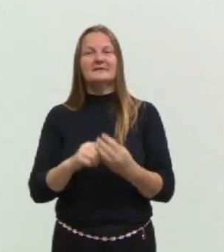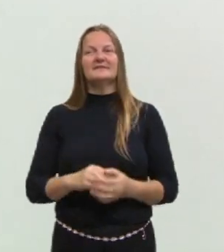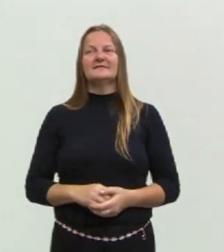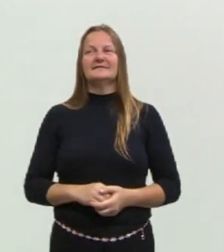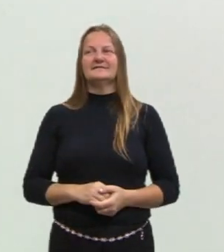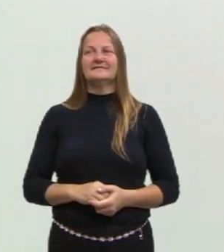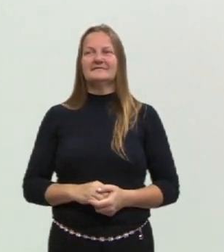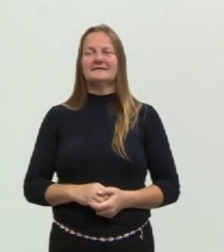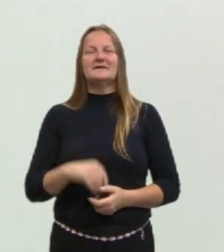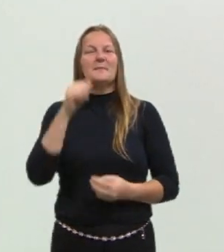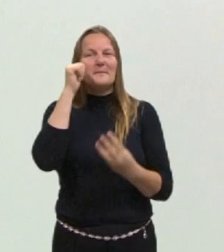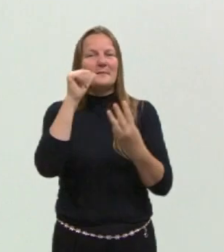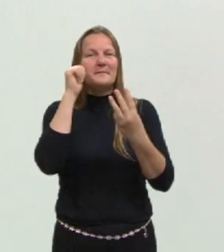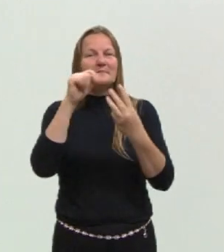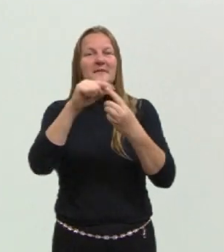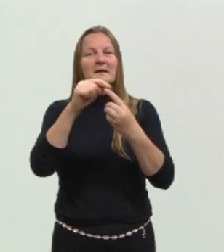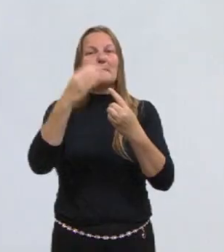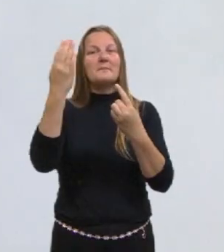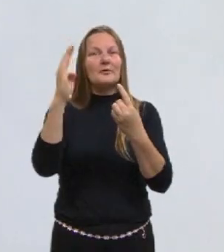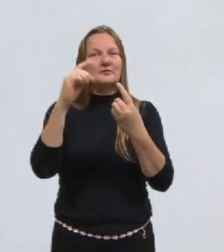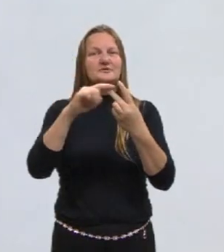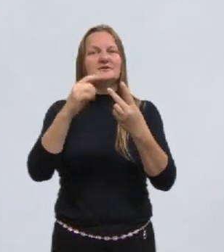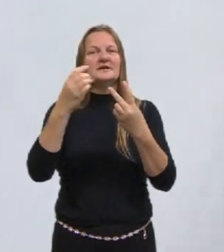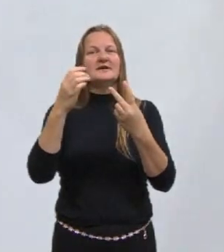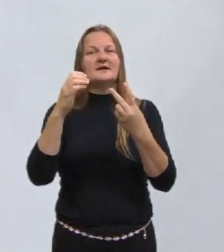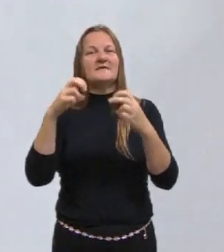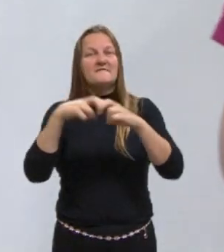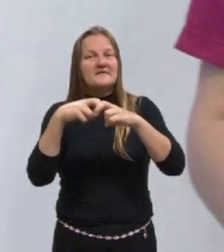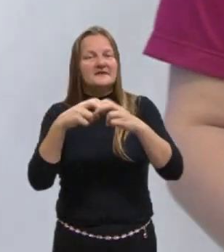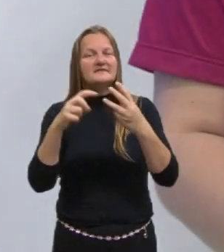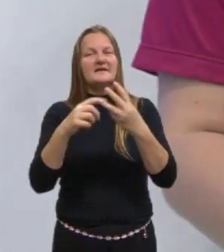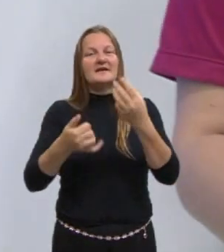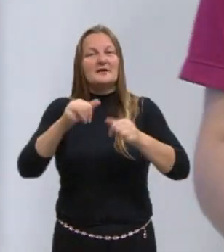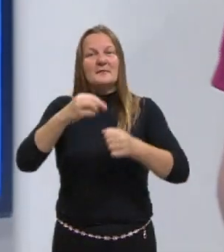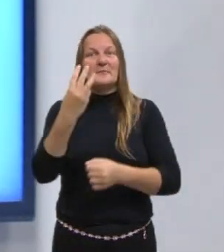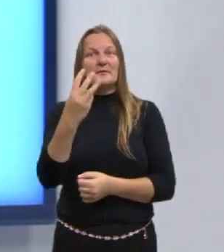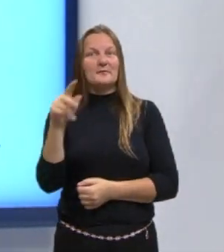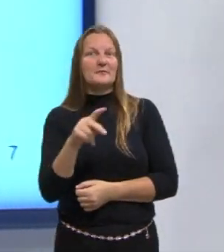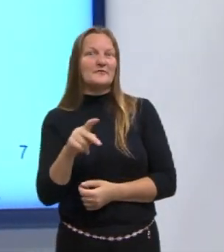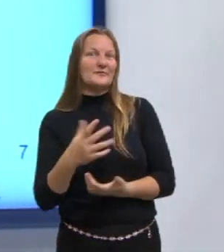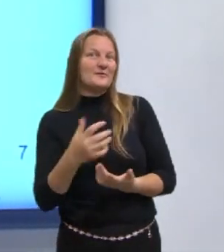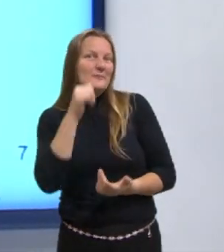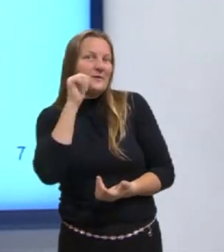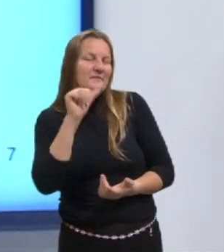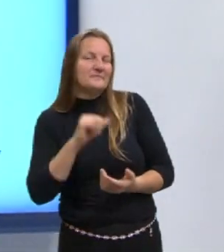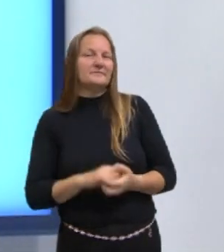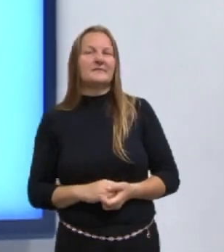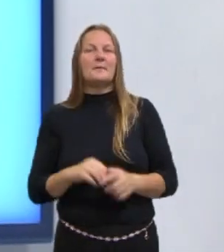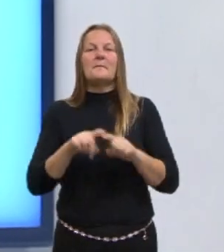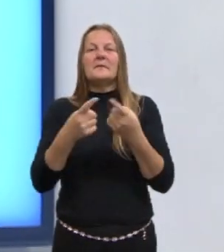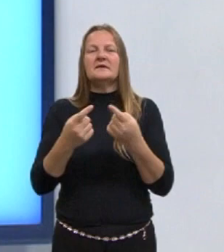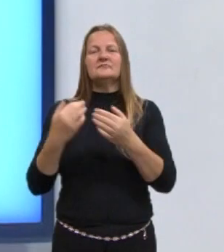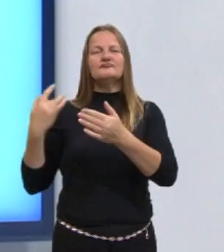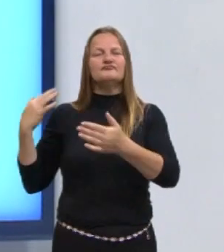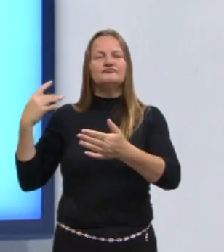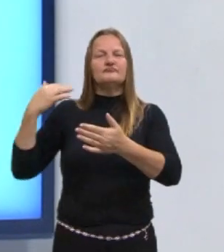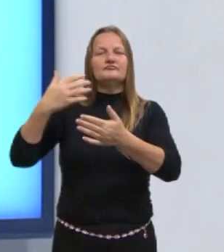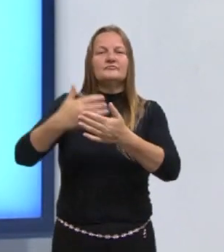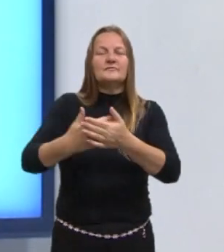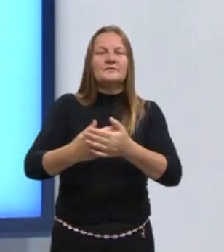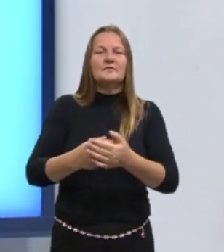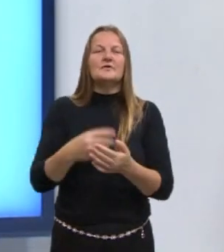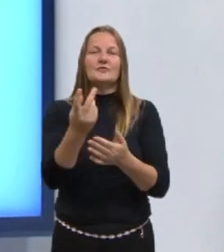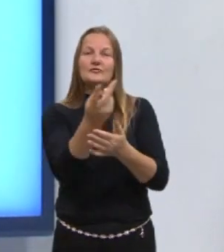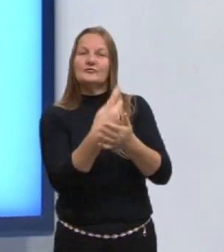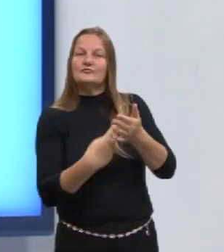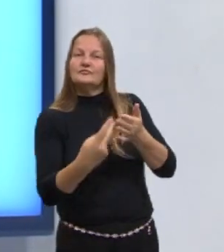natureza, a gente tem três mulheres, né? Mas isso, pessoal, né? Dos homens estarem nas animações, enfim, nos desenhos,